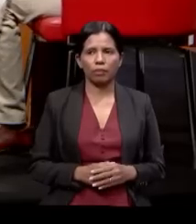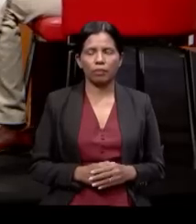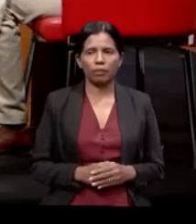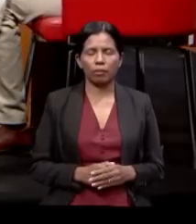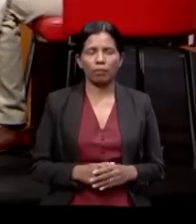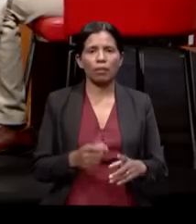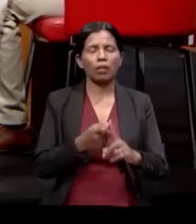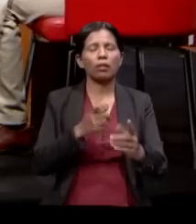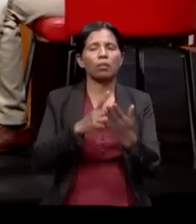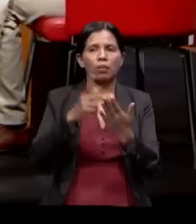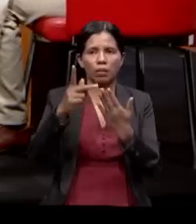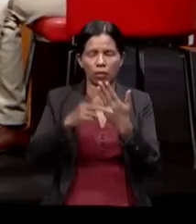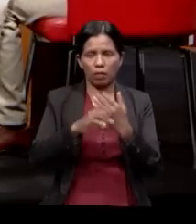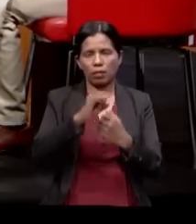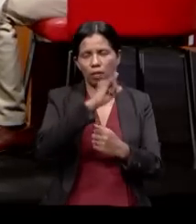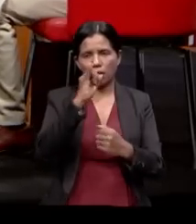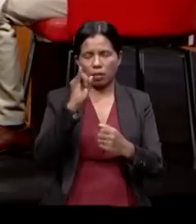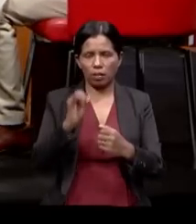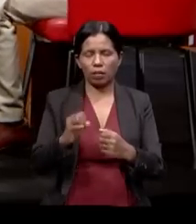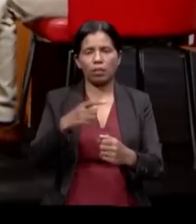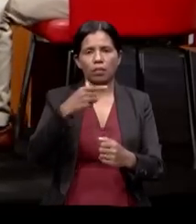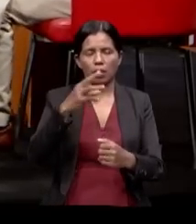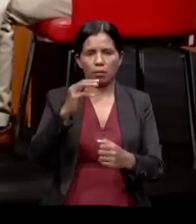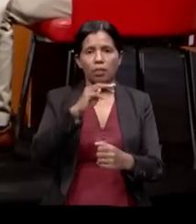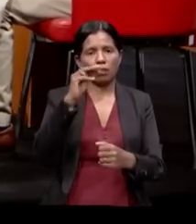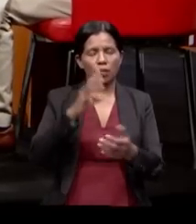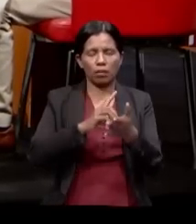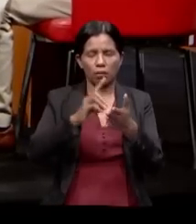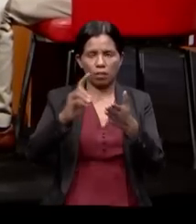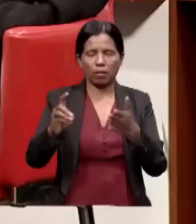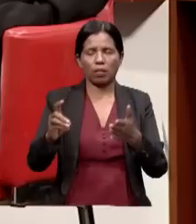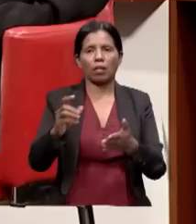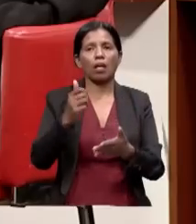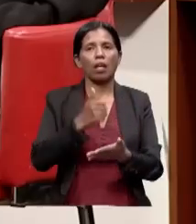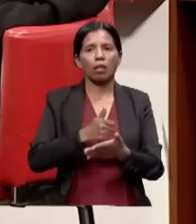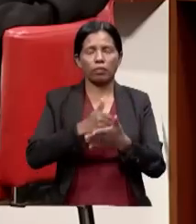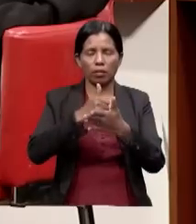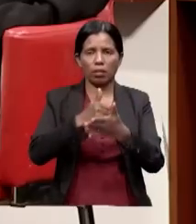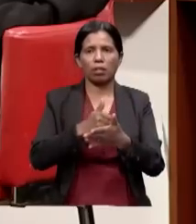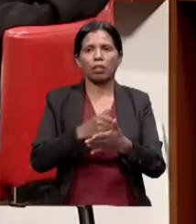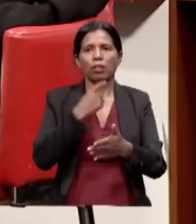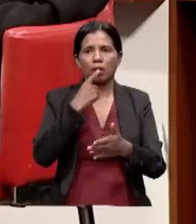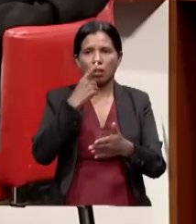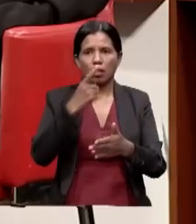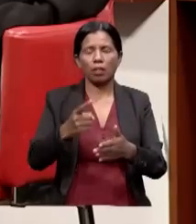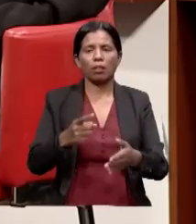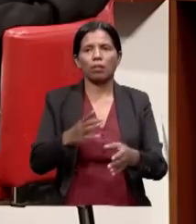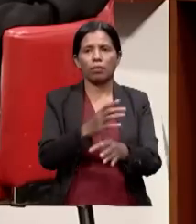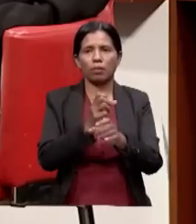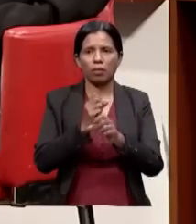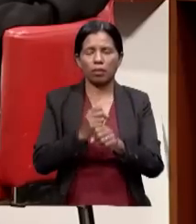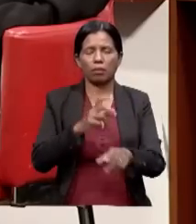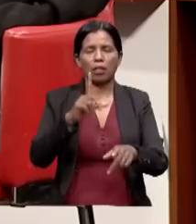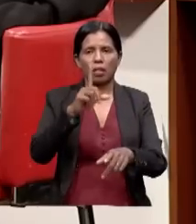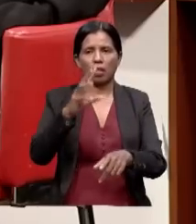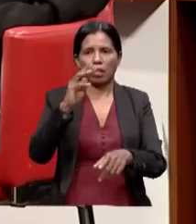Lihusi programa grande entrevista e estúdio 2 de Amém, segunda semana, né? Advogado Benevides Barros considera busca no apreensão ba